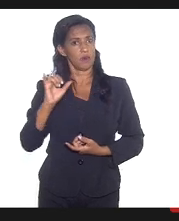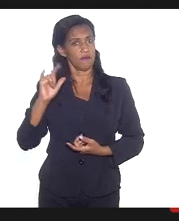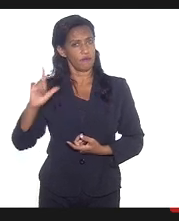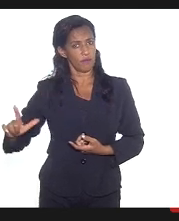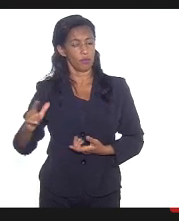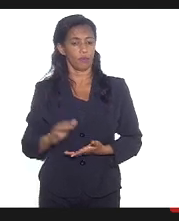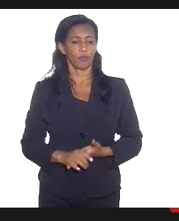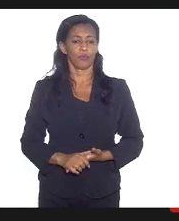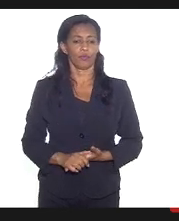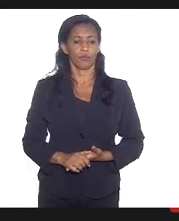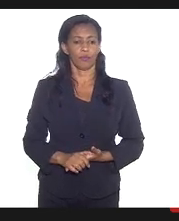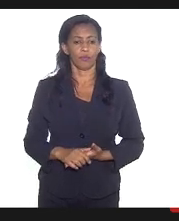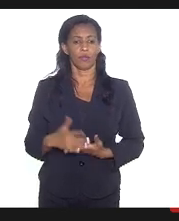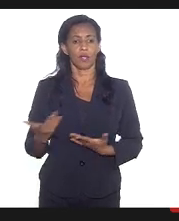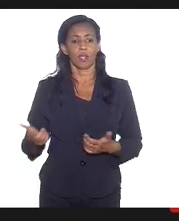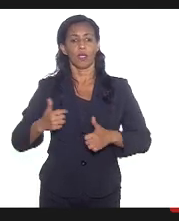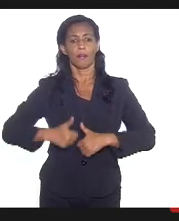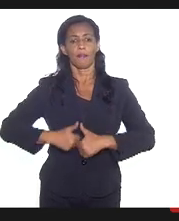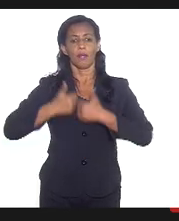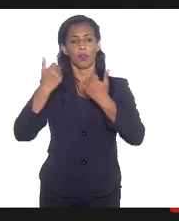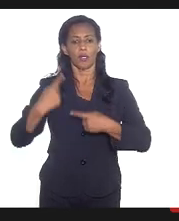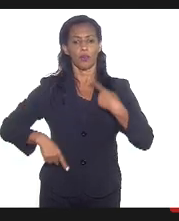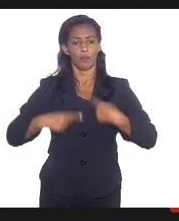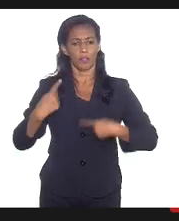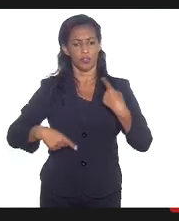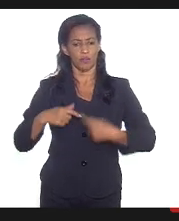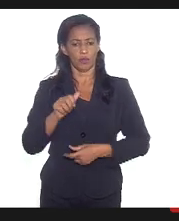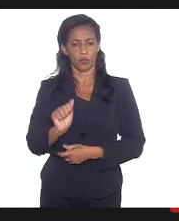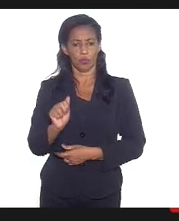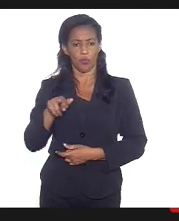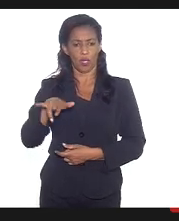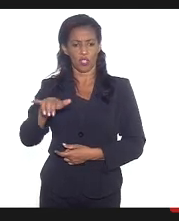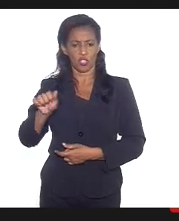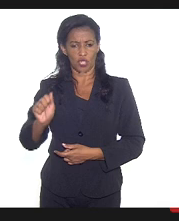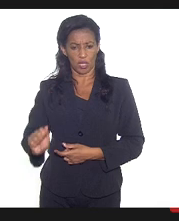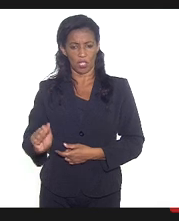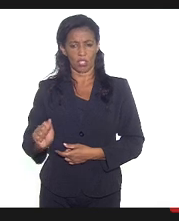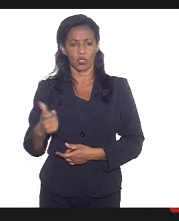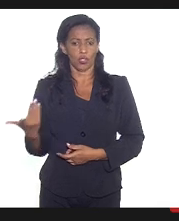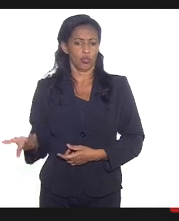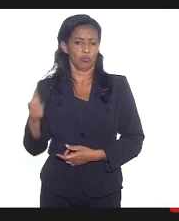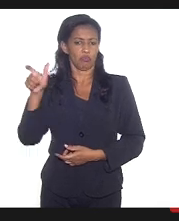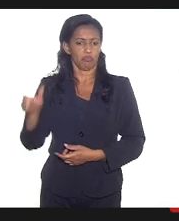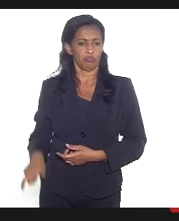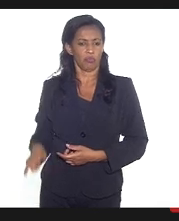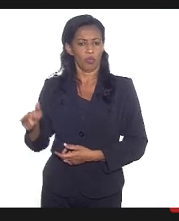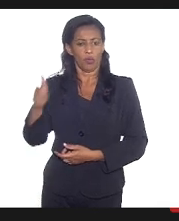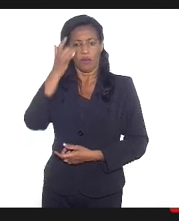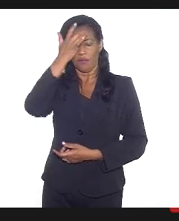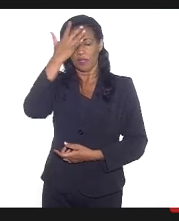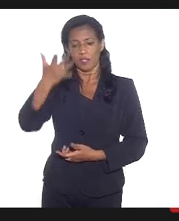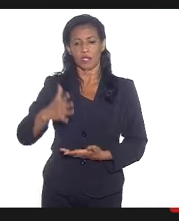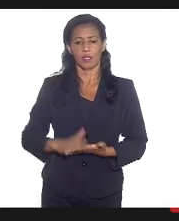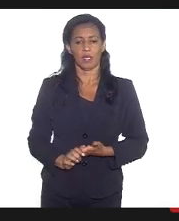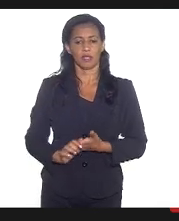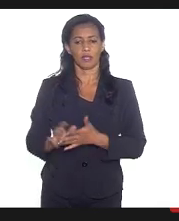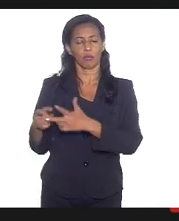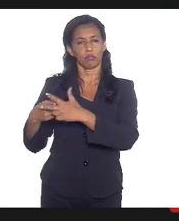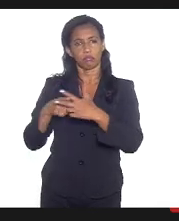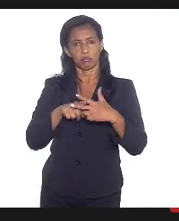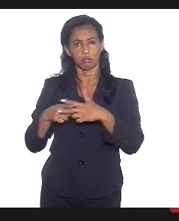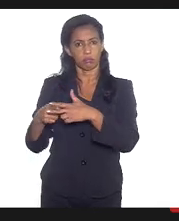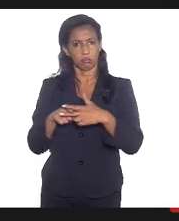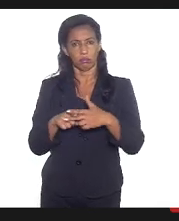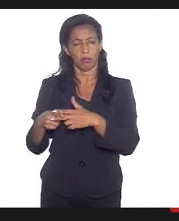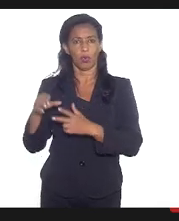Os benefícios, melhoria da competitividade dos agentes com a adoção da conduta tributária, com a celebração do termo de de ajustamento de conduta,